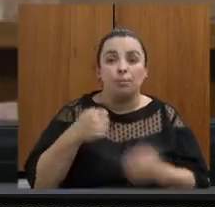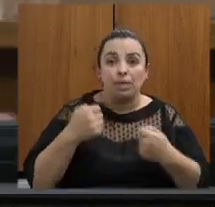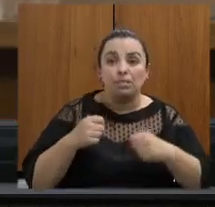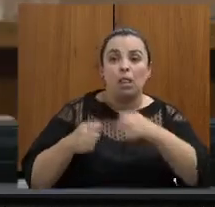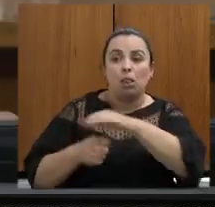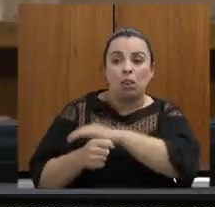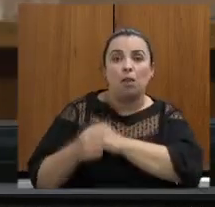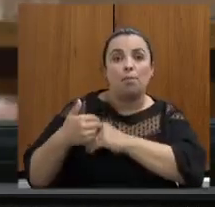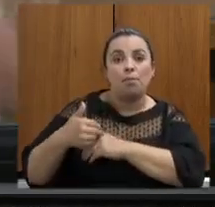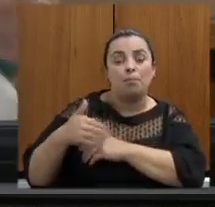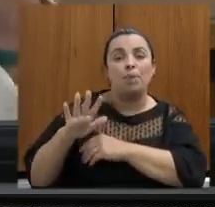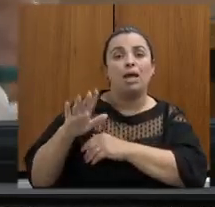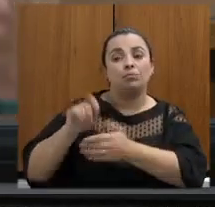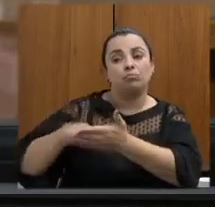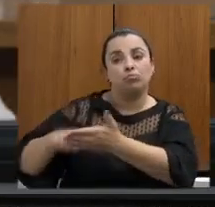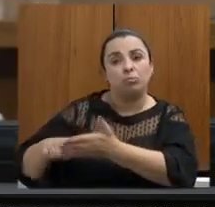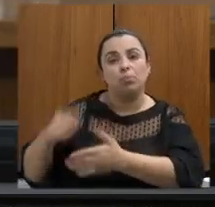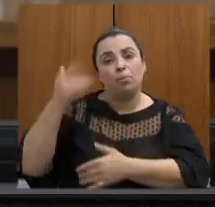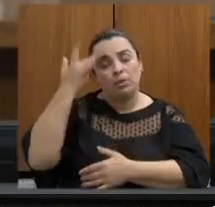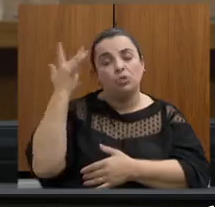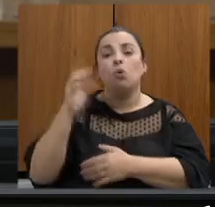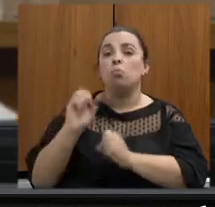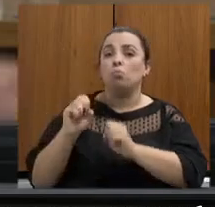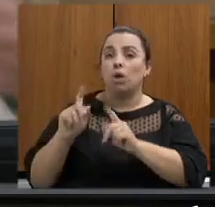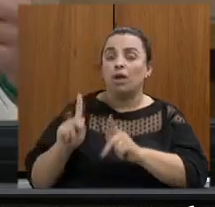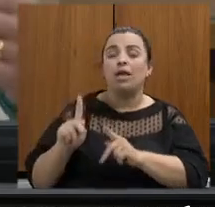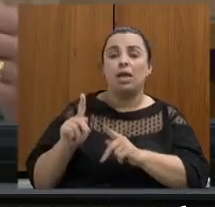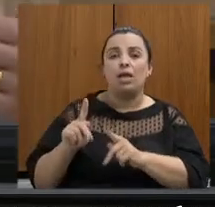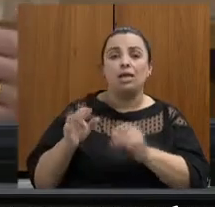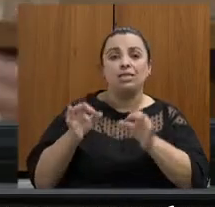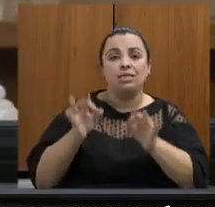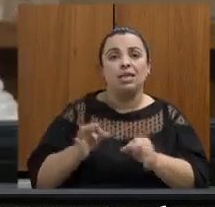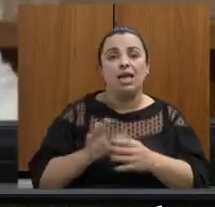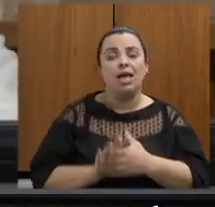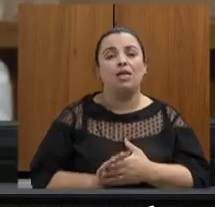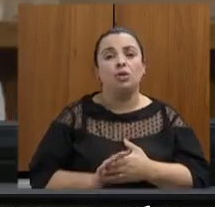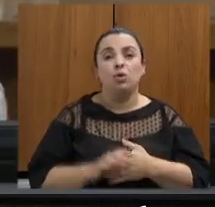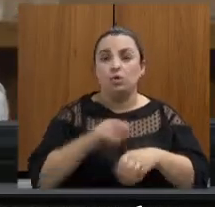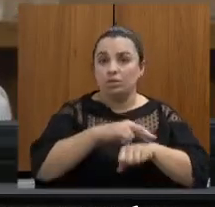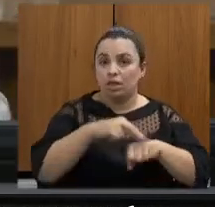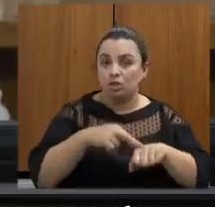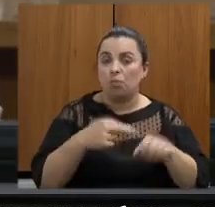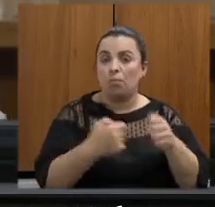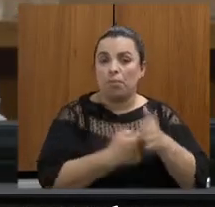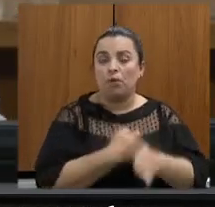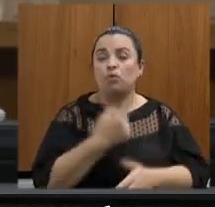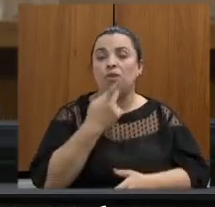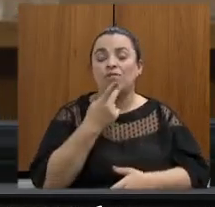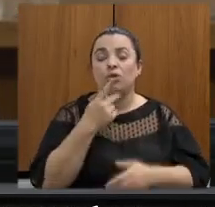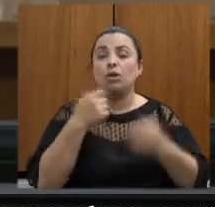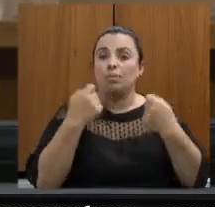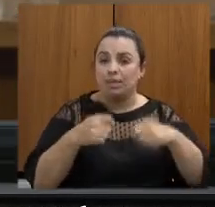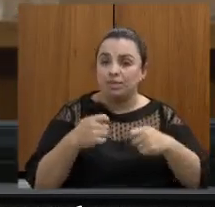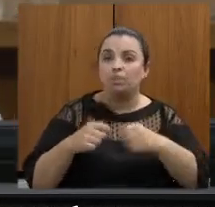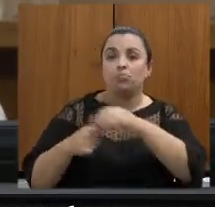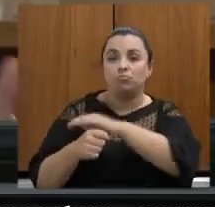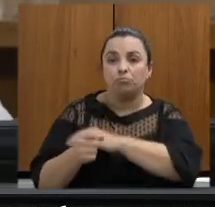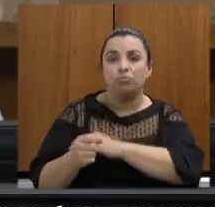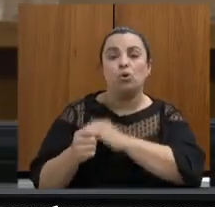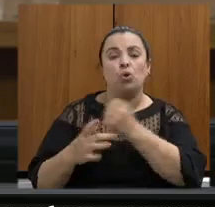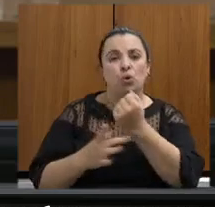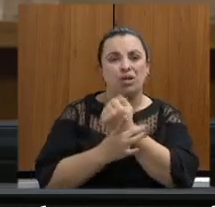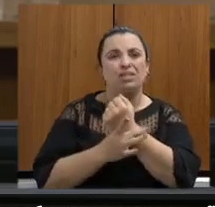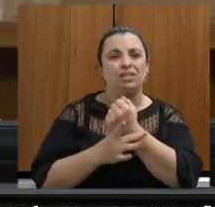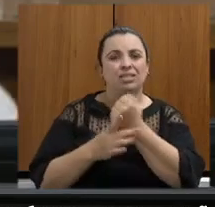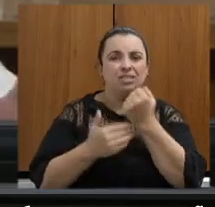diversos órgãos do Estado Deputado sargento Rodrigues e uma pergunta aqui da Necessidade a composição das forças de trabalho na segurança e não